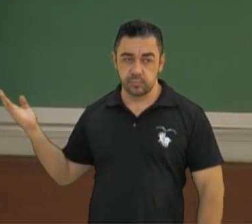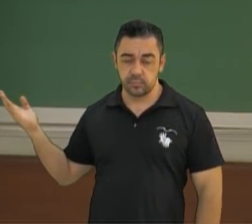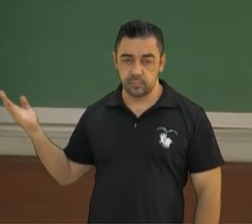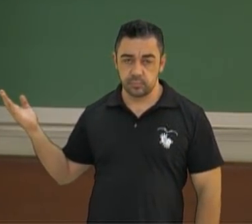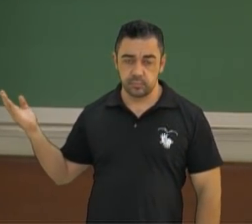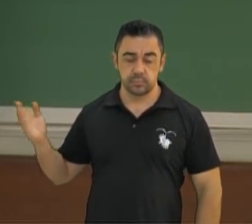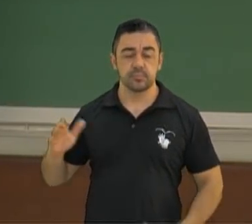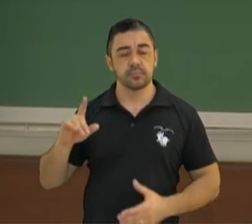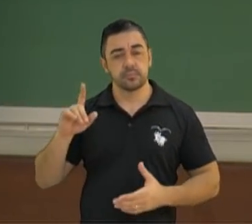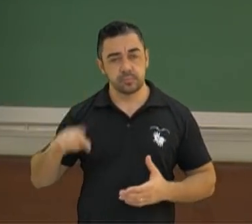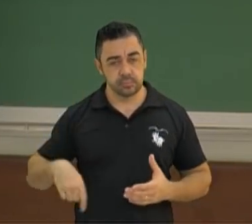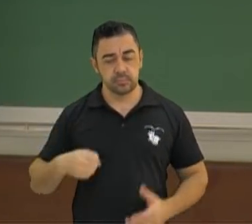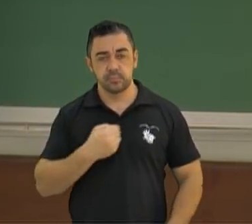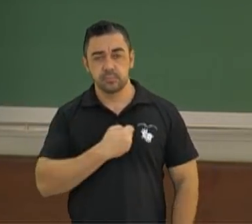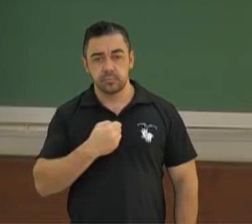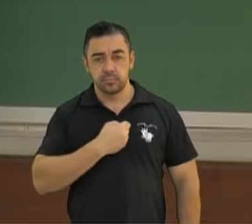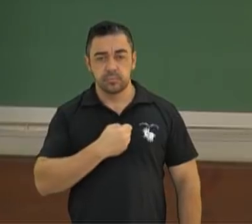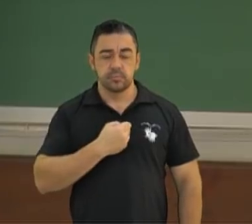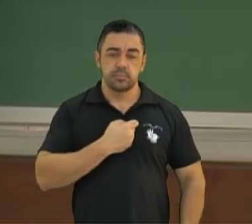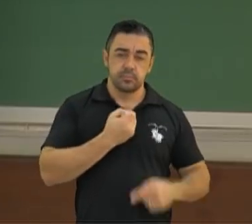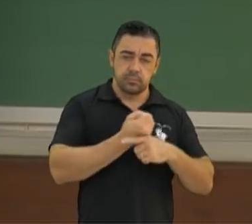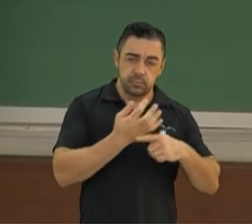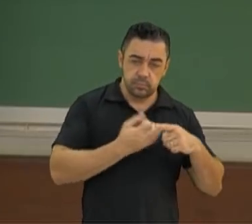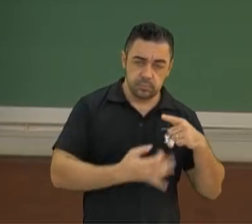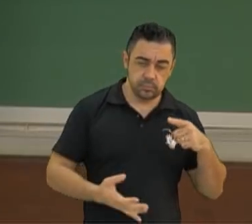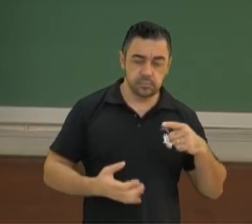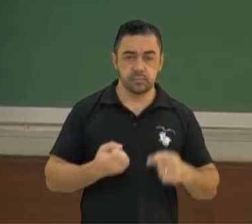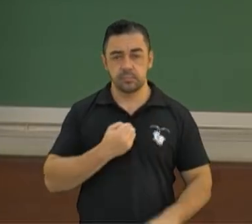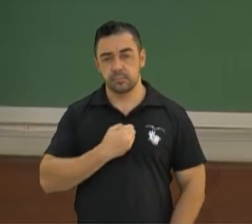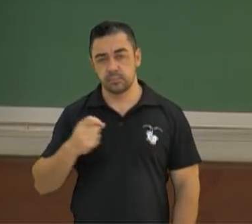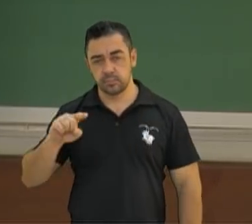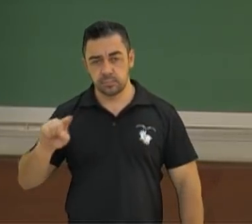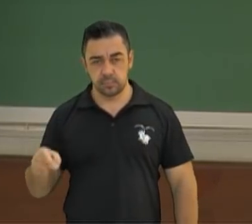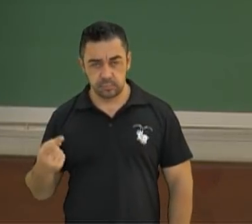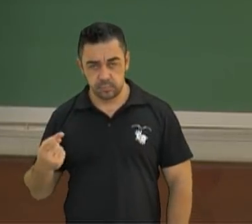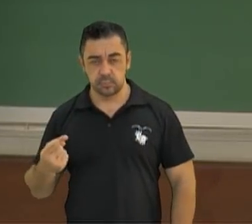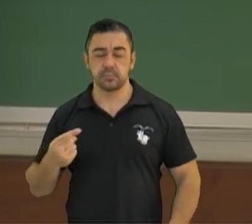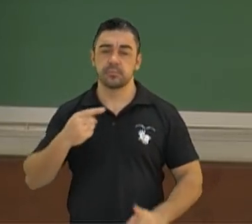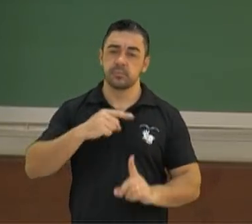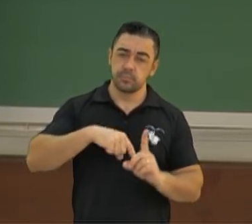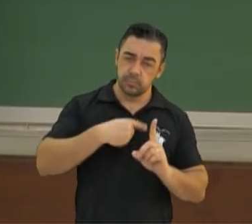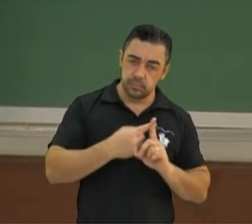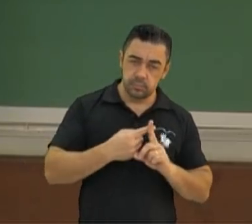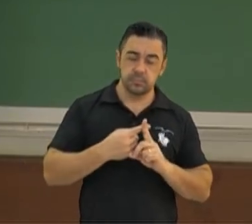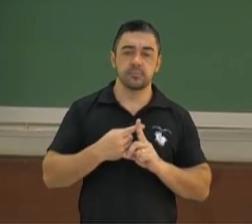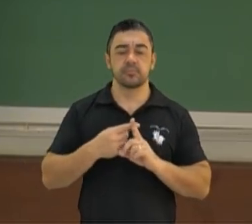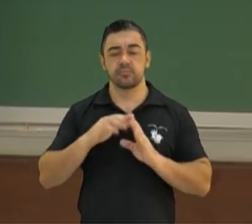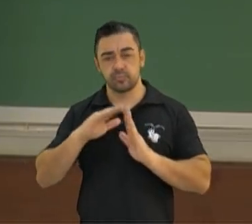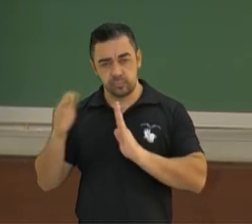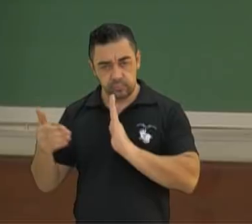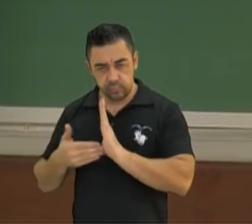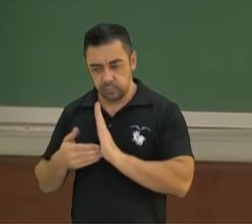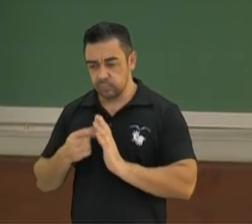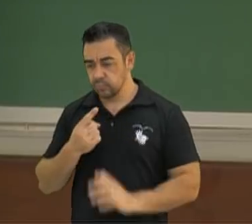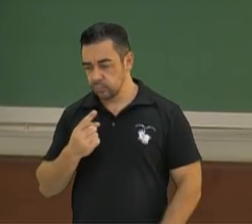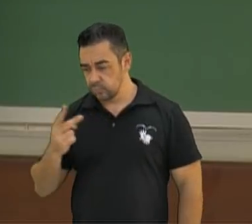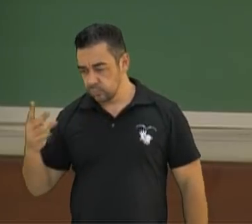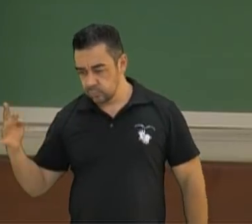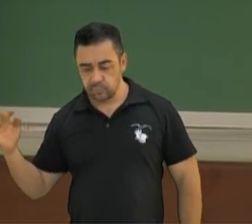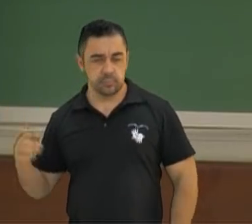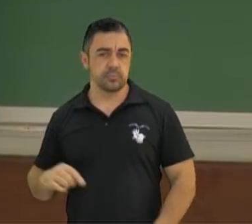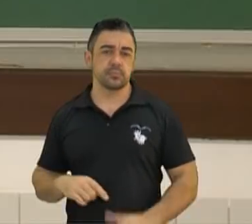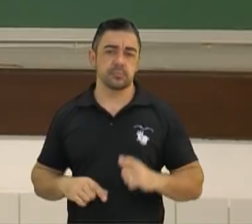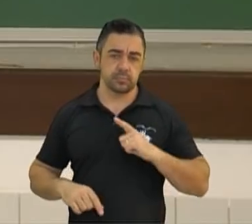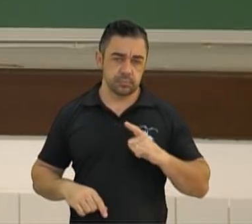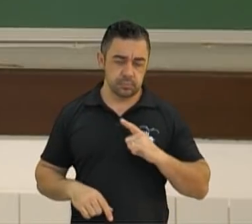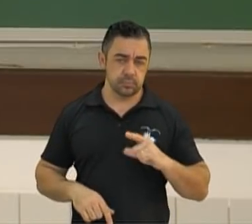né, os números fracionários, os números decimais, mais os números inteiros, fazem parte de um